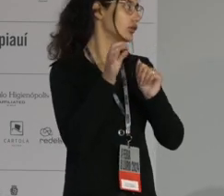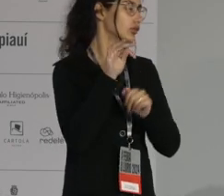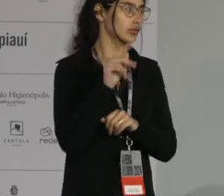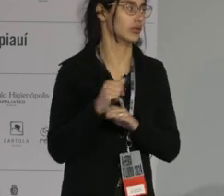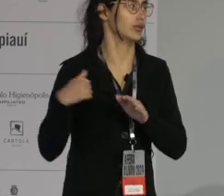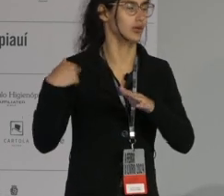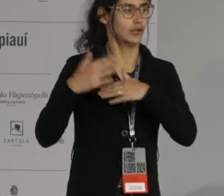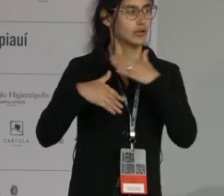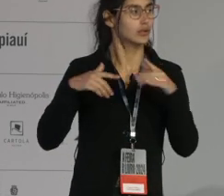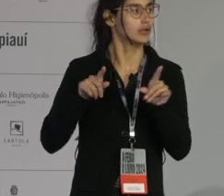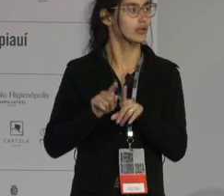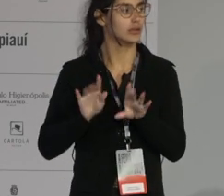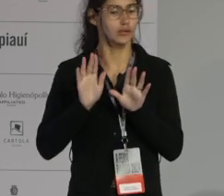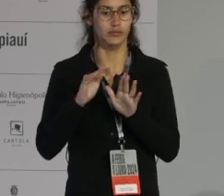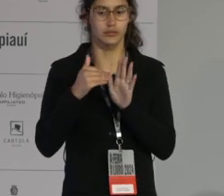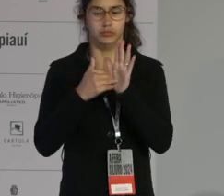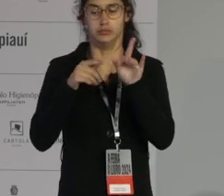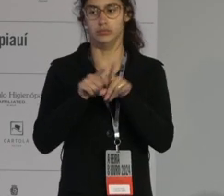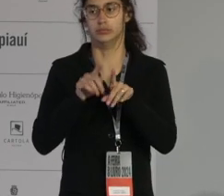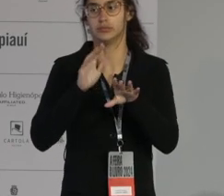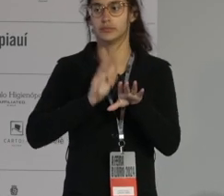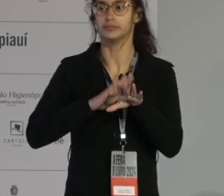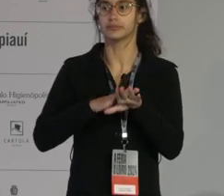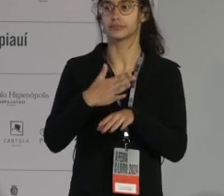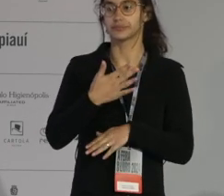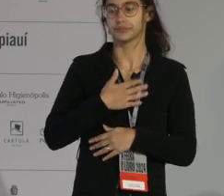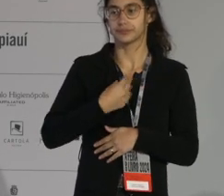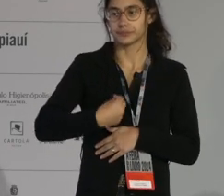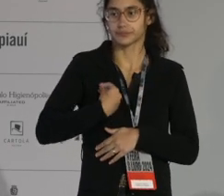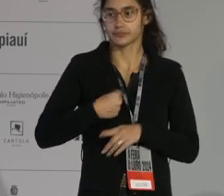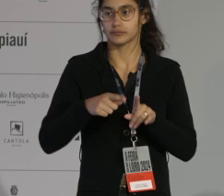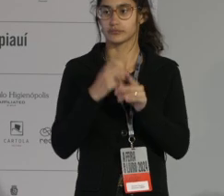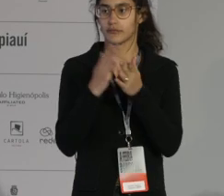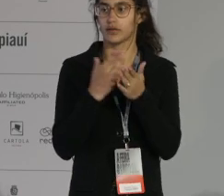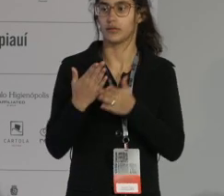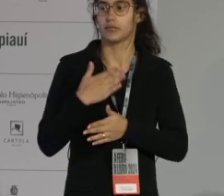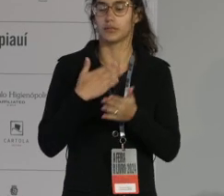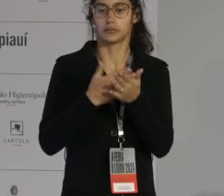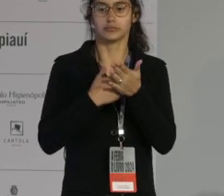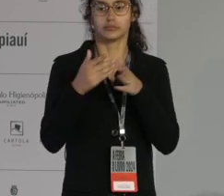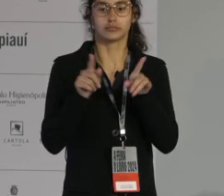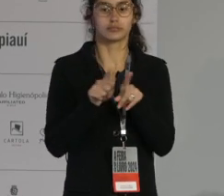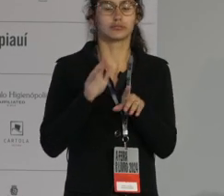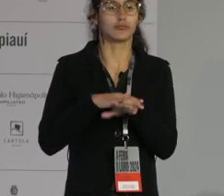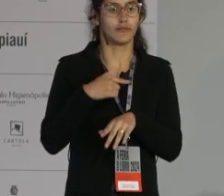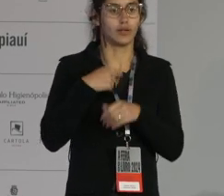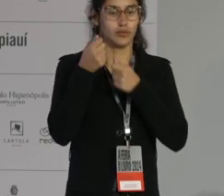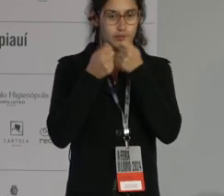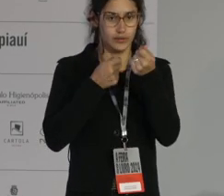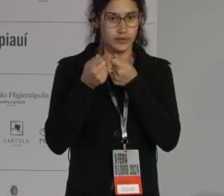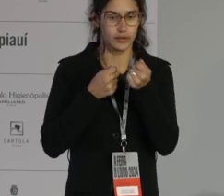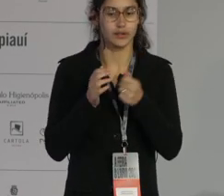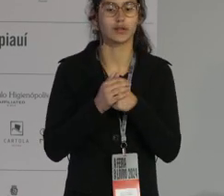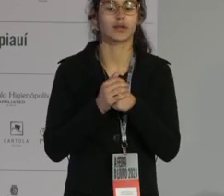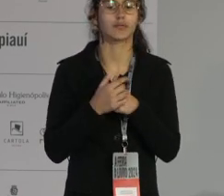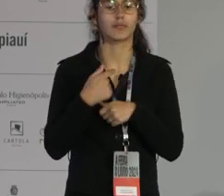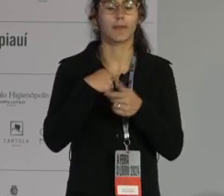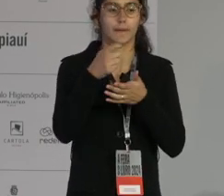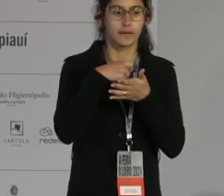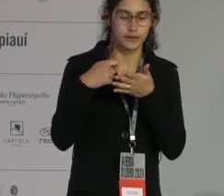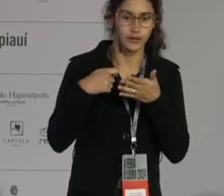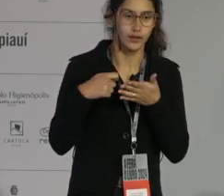etc. Daí, até no meu caso, o meu livro começou a ser feito porque, enfim, eu sou jornalista, eu